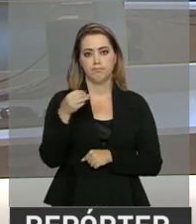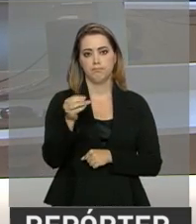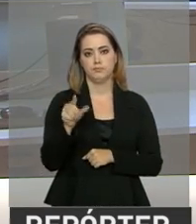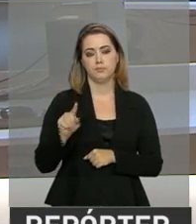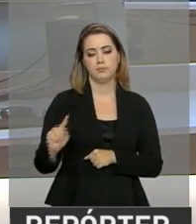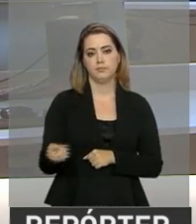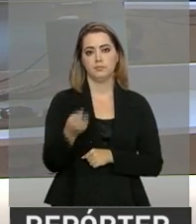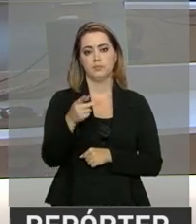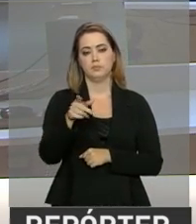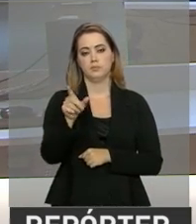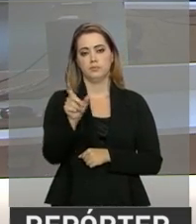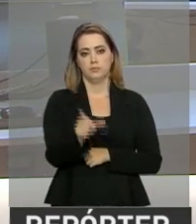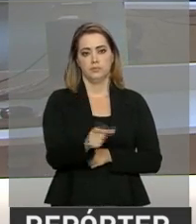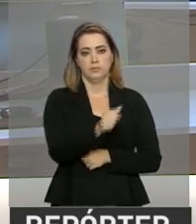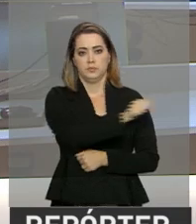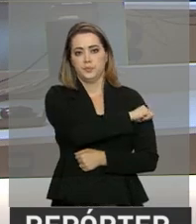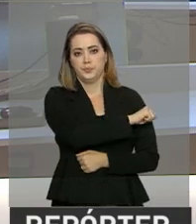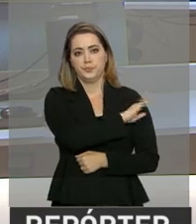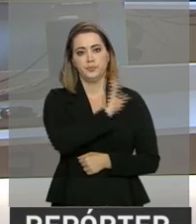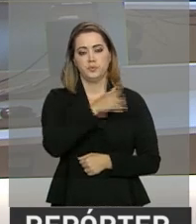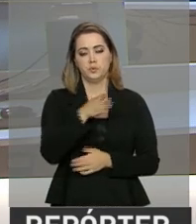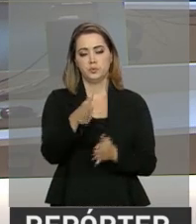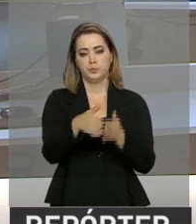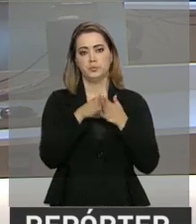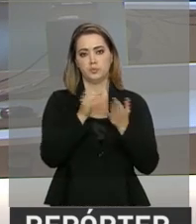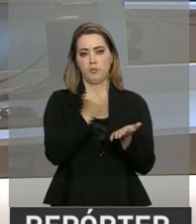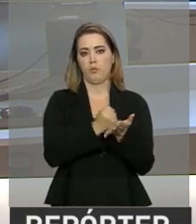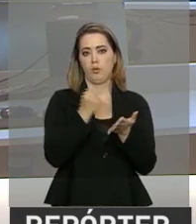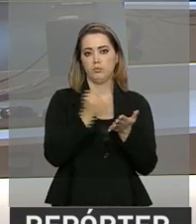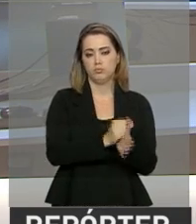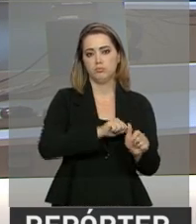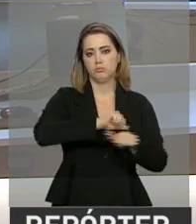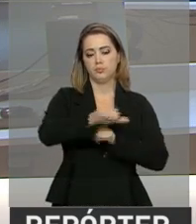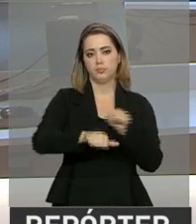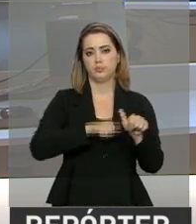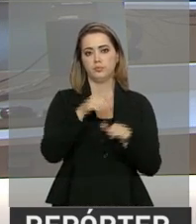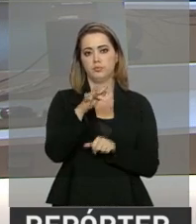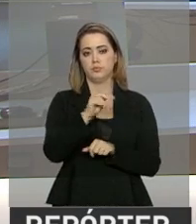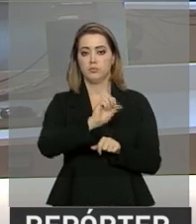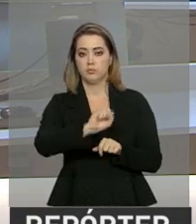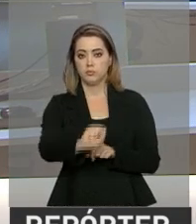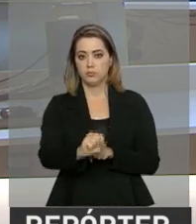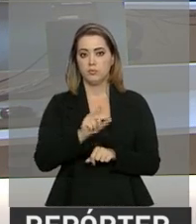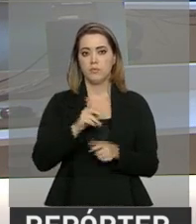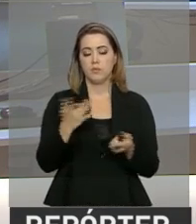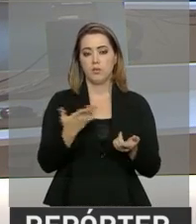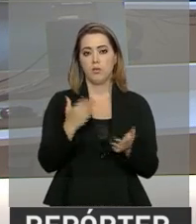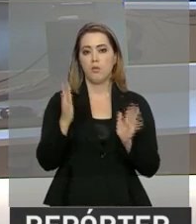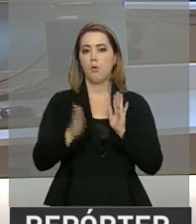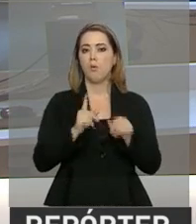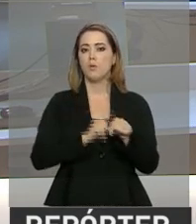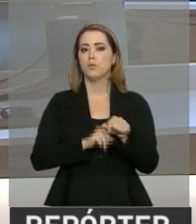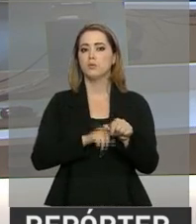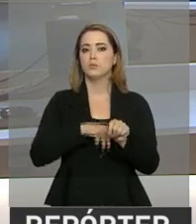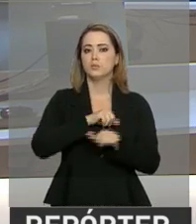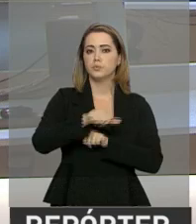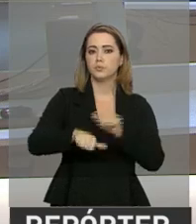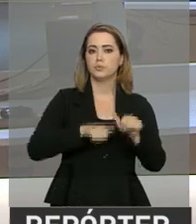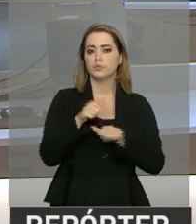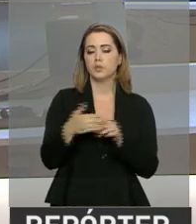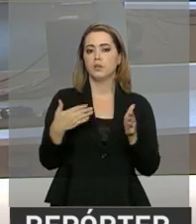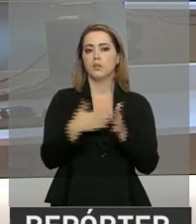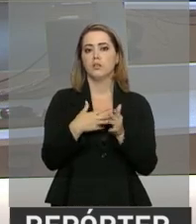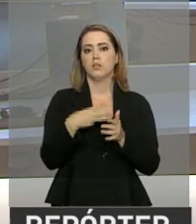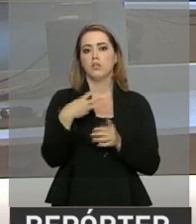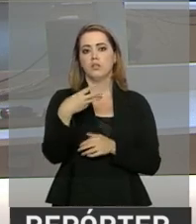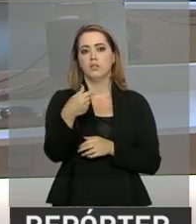já solicitaram a renovação do contrato com o Fundo de Financiamento Estudantil, FIES. O prazo para a realização das renovações vai até o dia